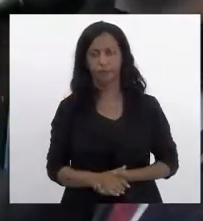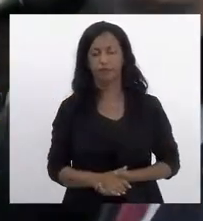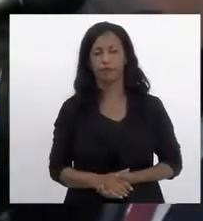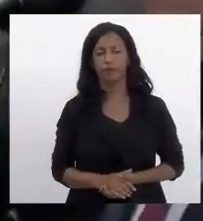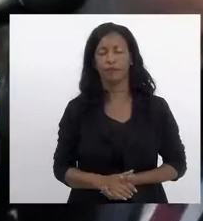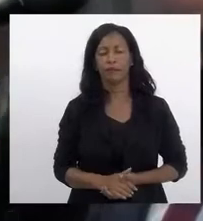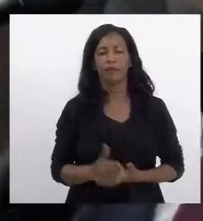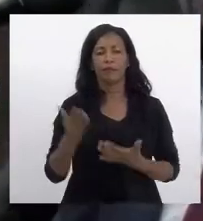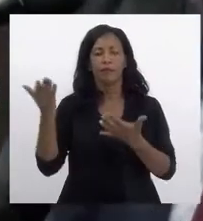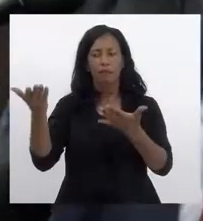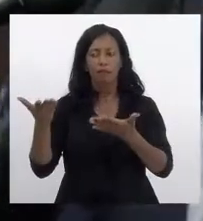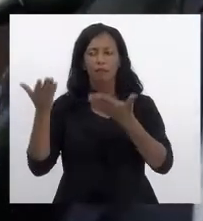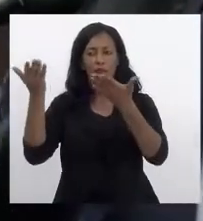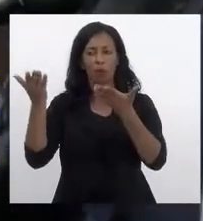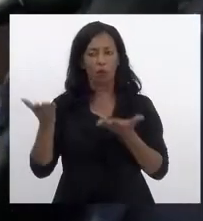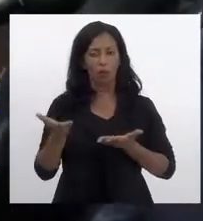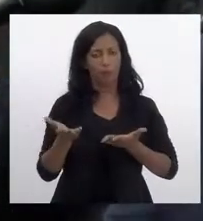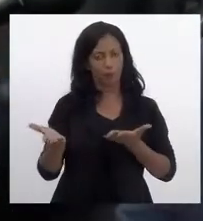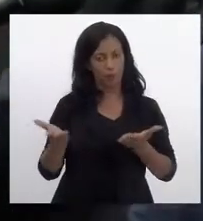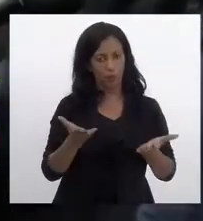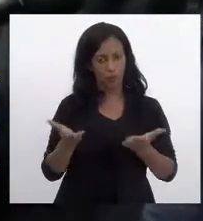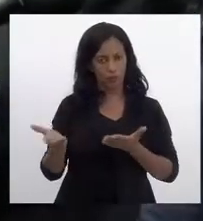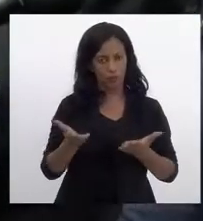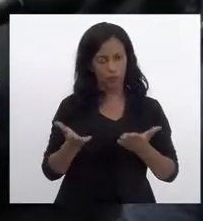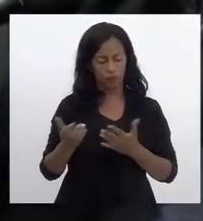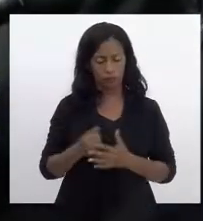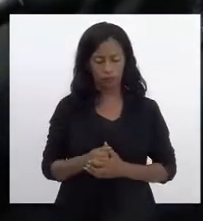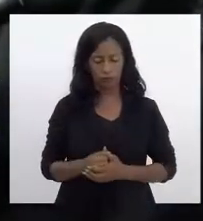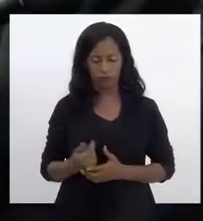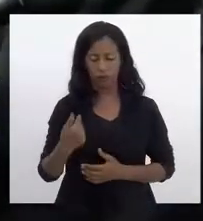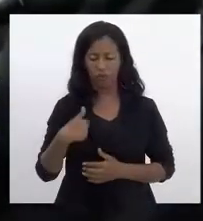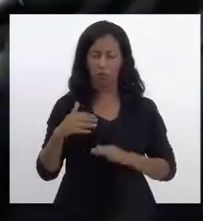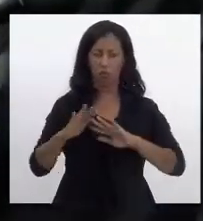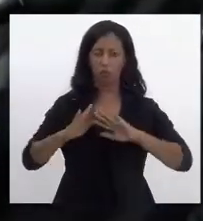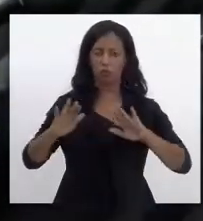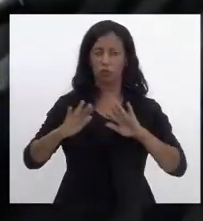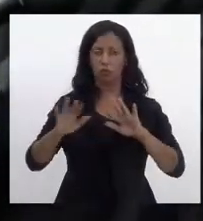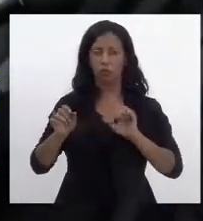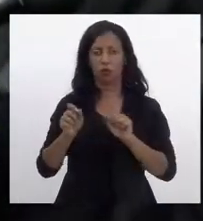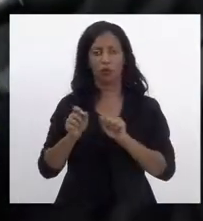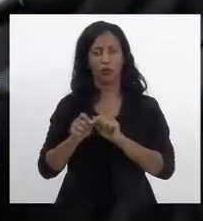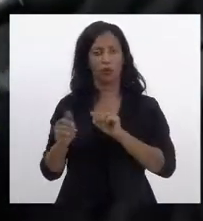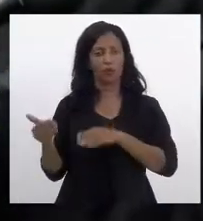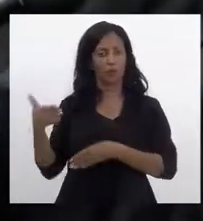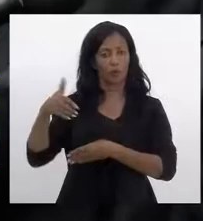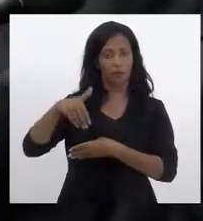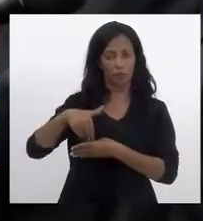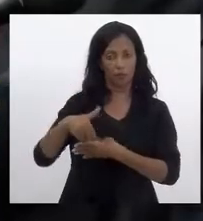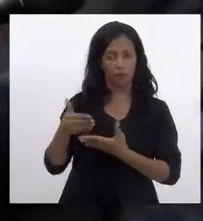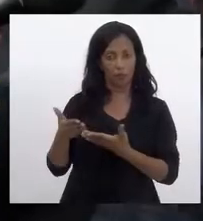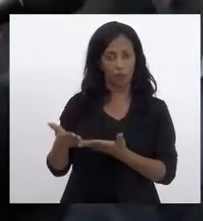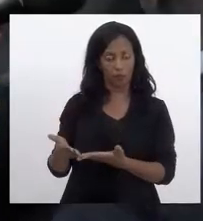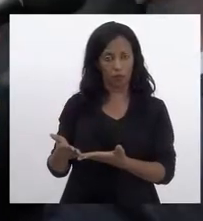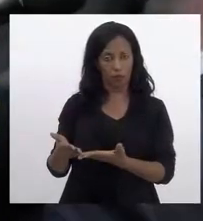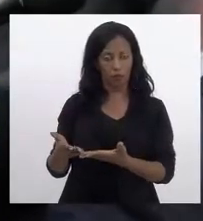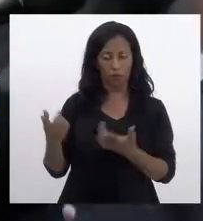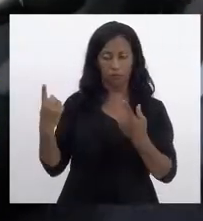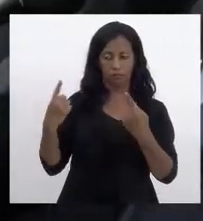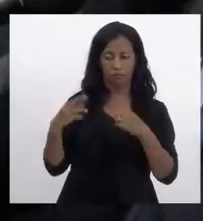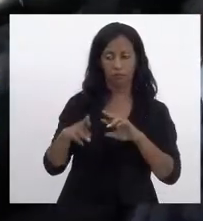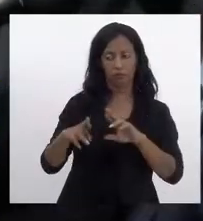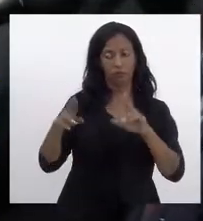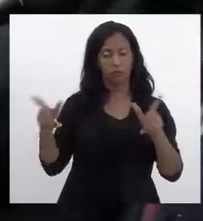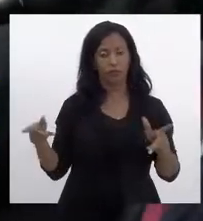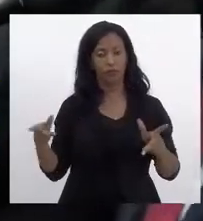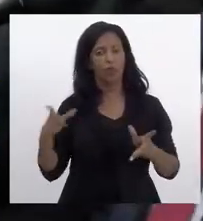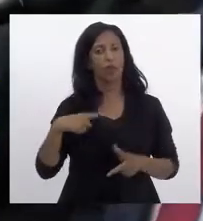Vossa Excelência, como mediador, eu não estou fazendo esse voto para divergir. Eu